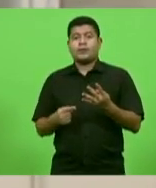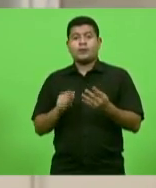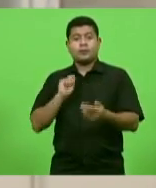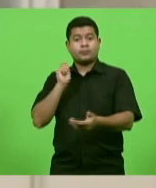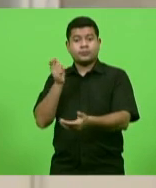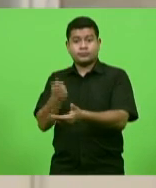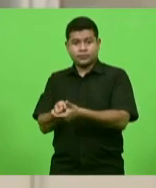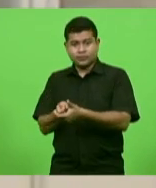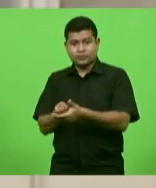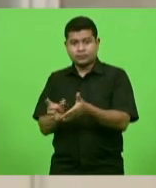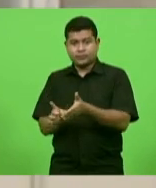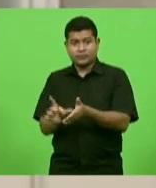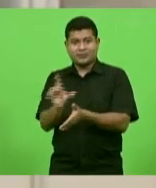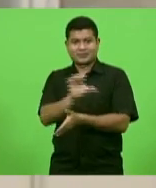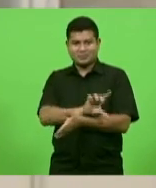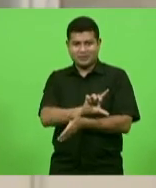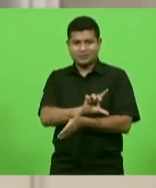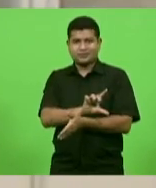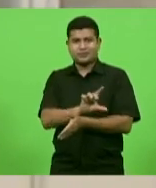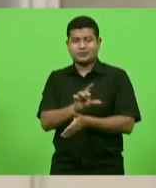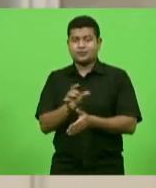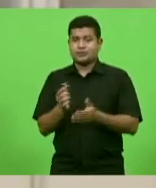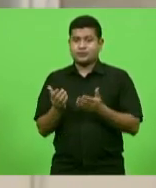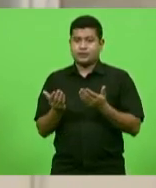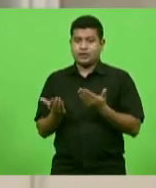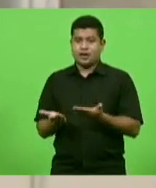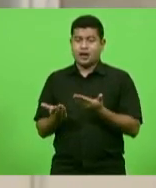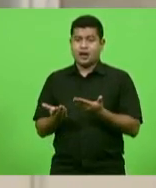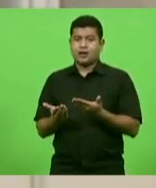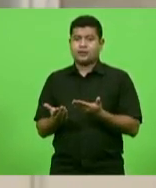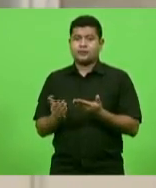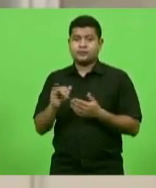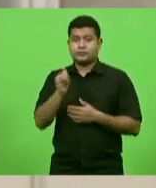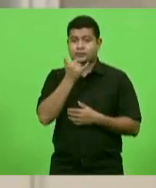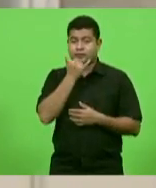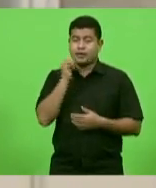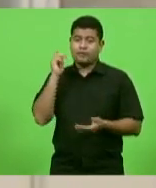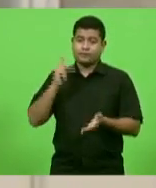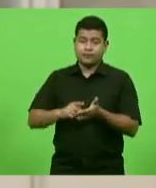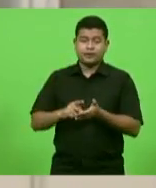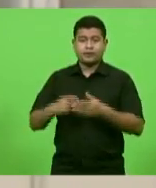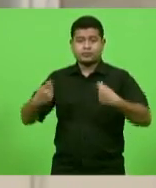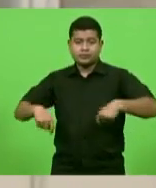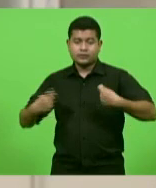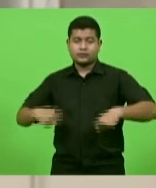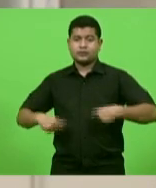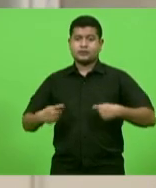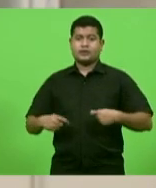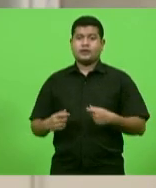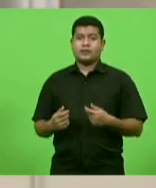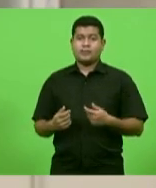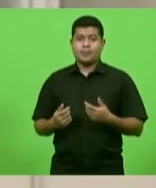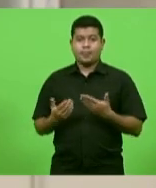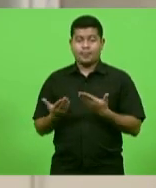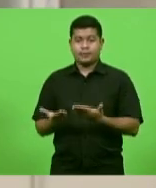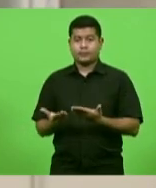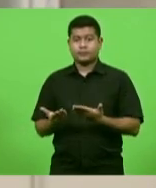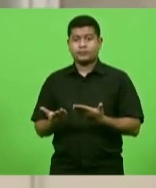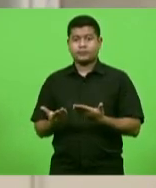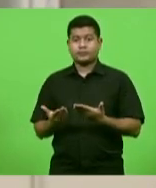antecipação de pagamento prévia justificativa acerca da real necessário economizar economicidade a